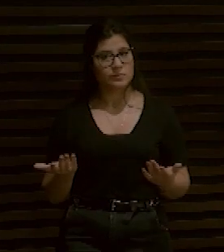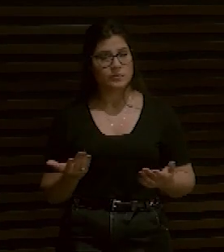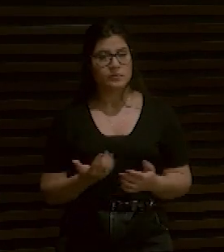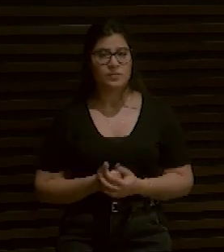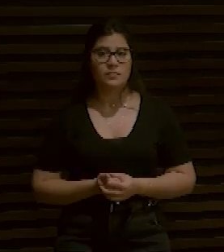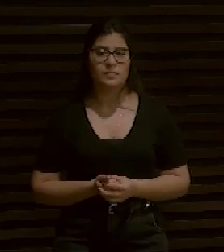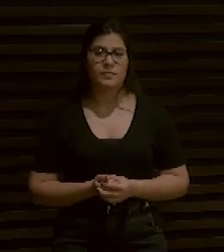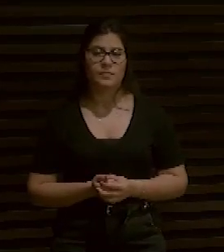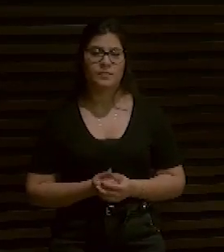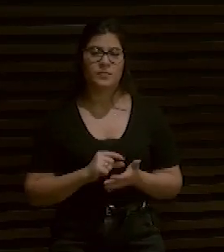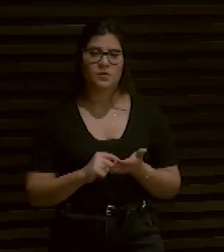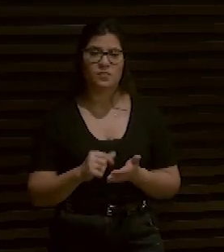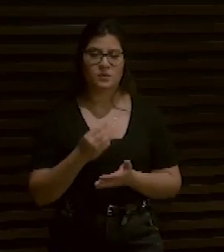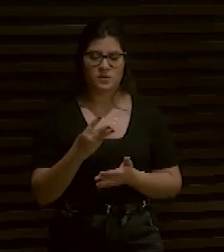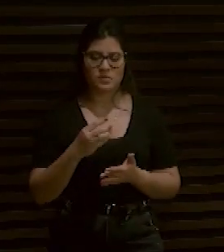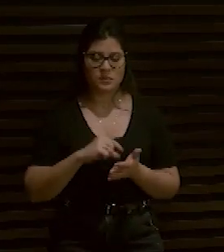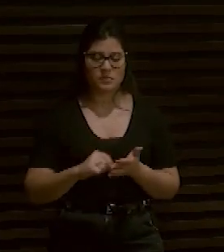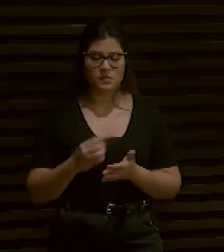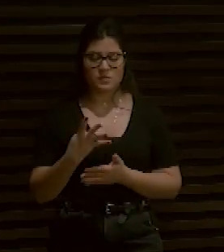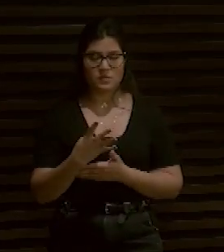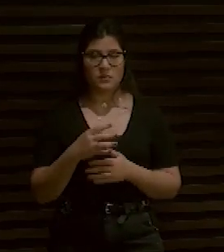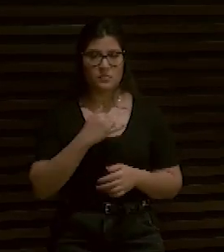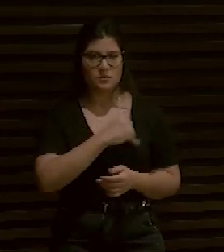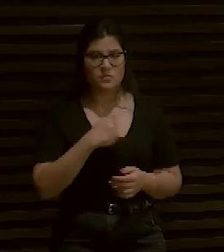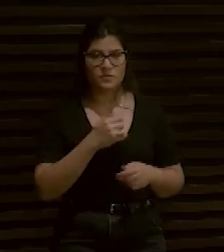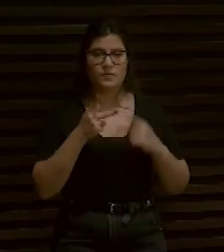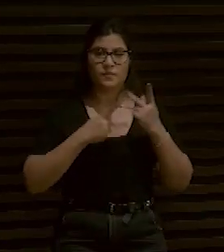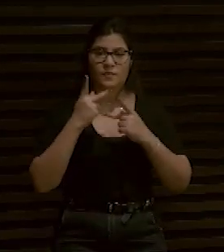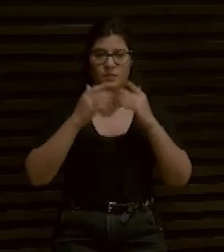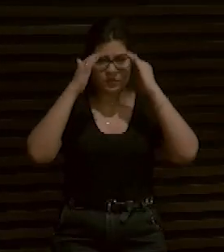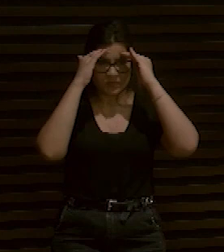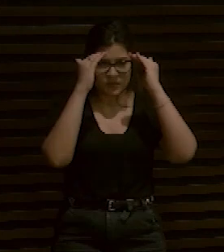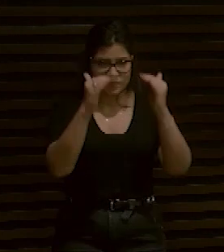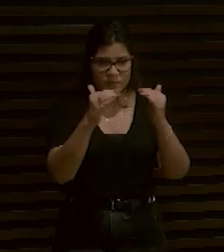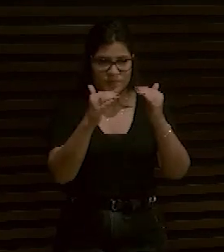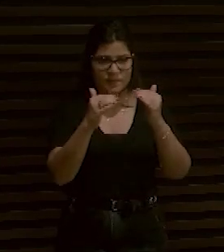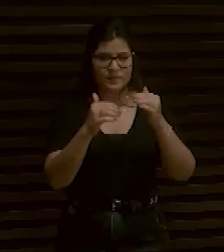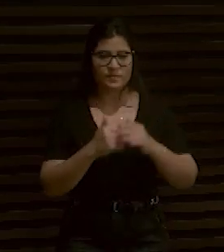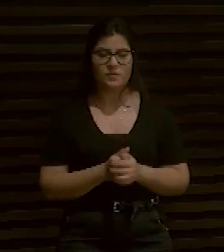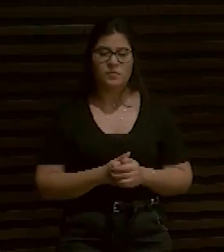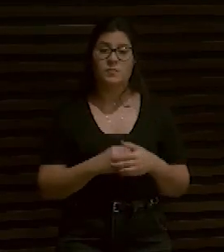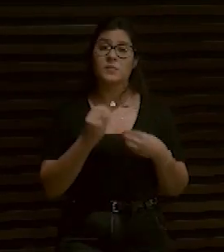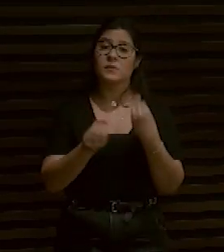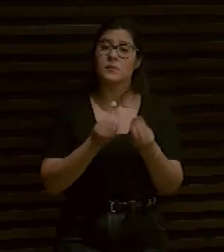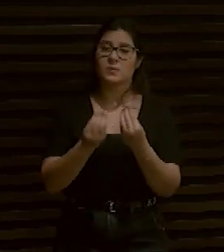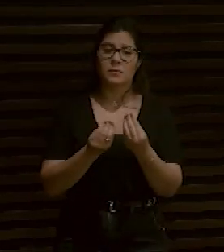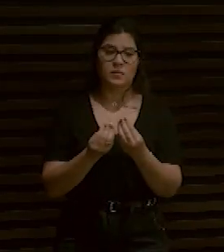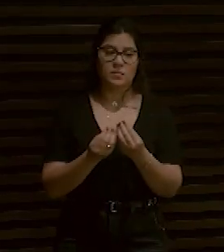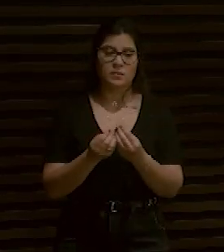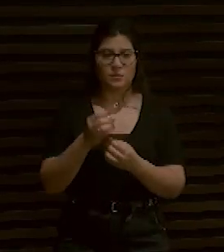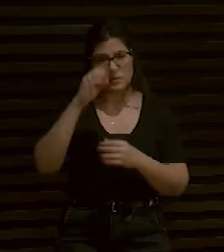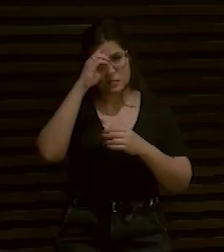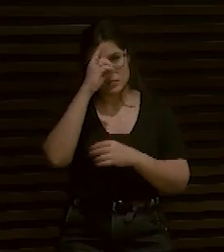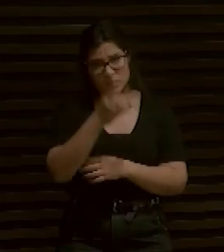verso 3 e 4, João vai falar a respeito dos mandamentos. Mas quais são esses mandamentos que ele fala para a gente